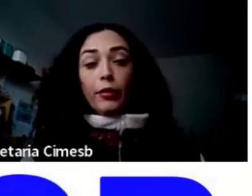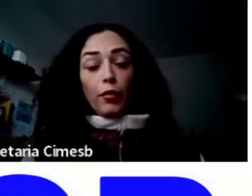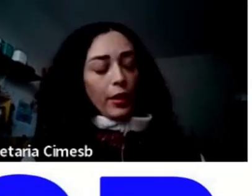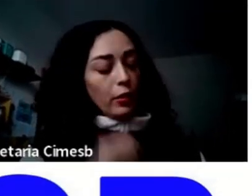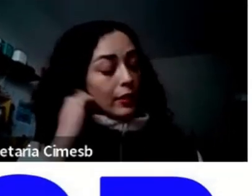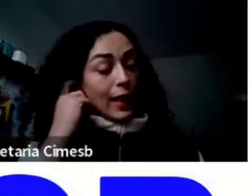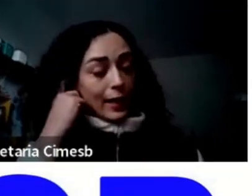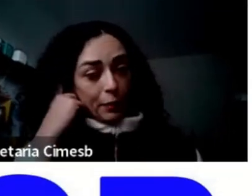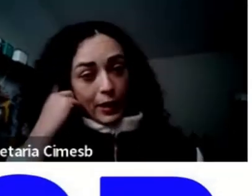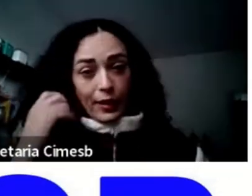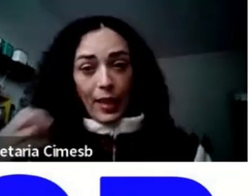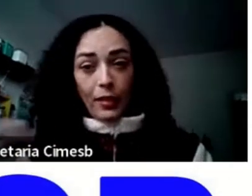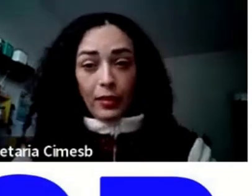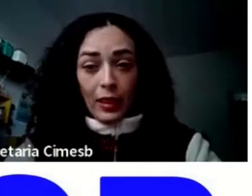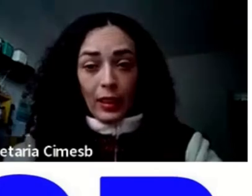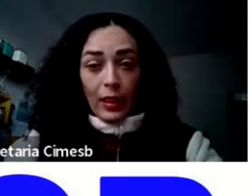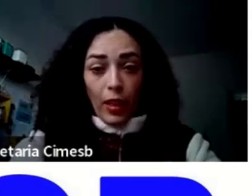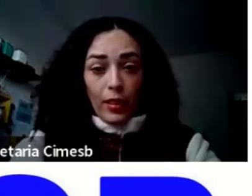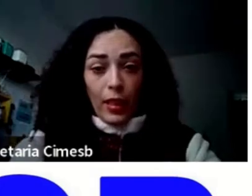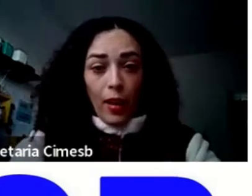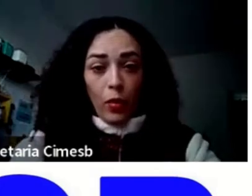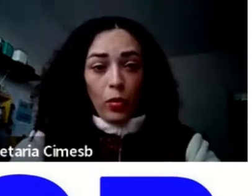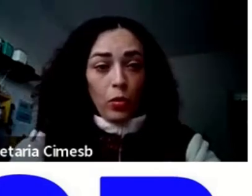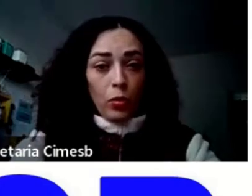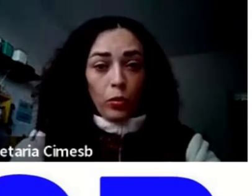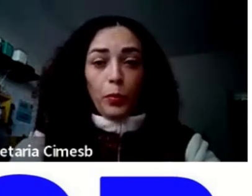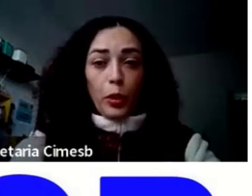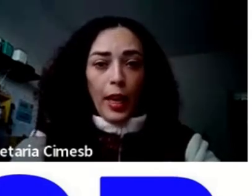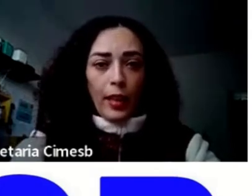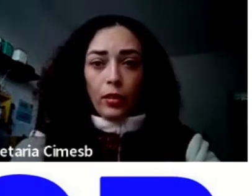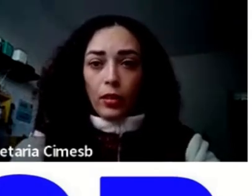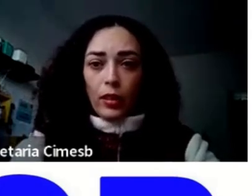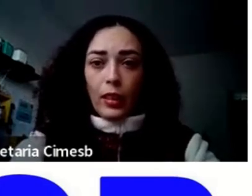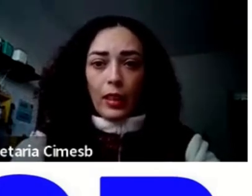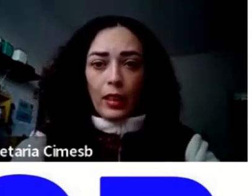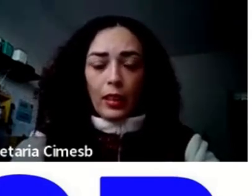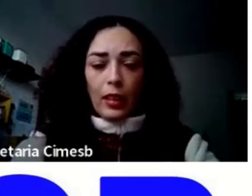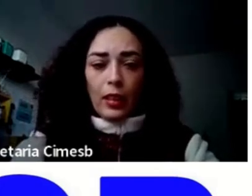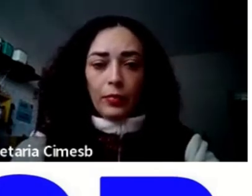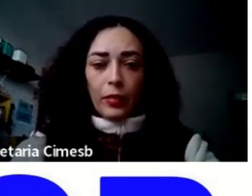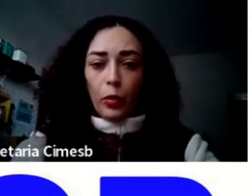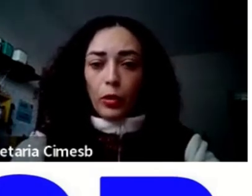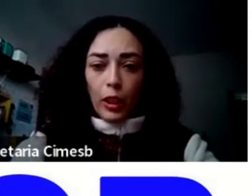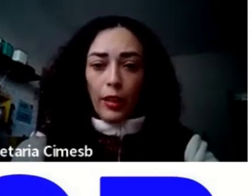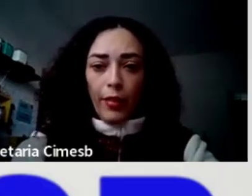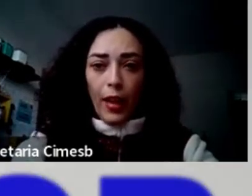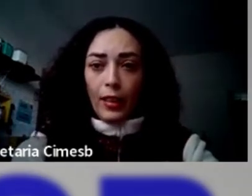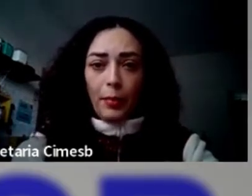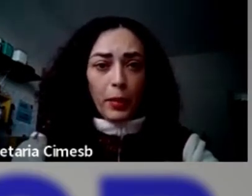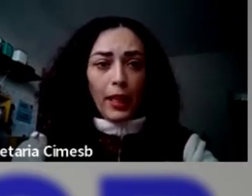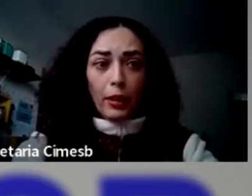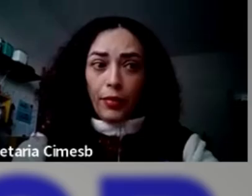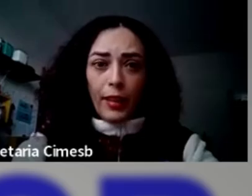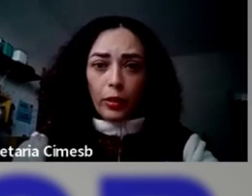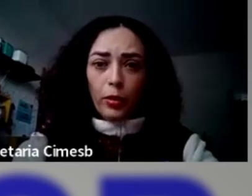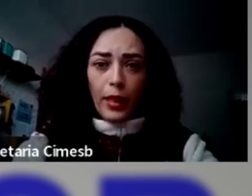vai desenvolvendo na Libra, certo? Esse é um dos projetos assim que eu gostaria de levar